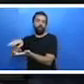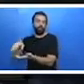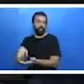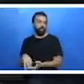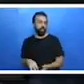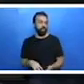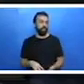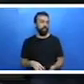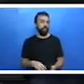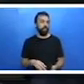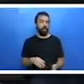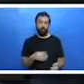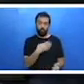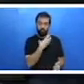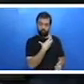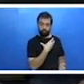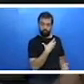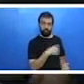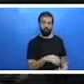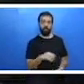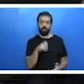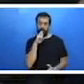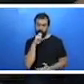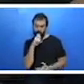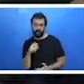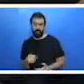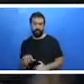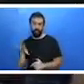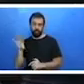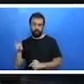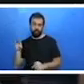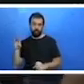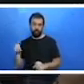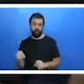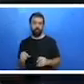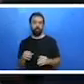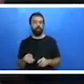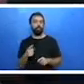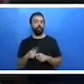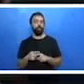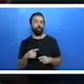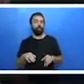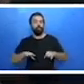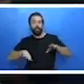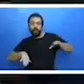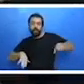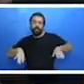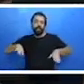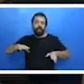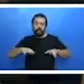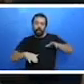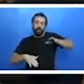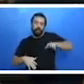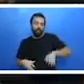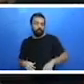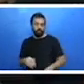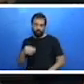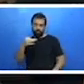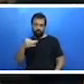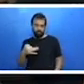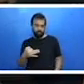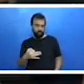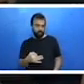foram bons amigos, um manzanza, outro ligeiro. Circule os verbos que indicam as ações